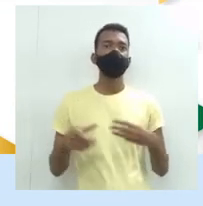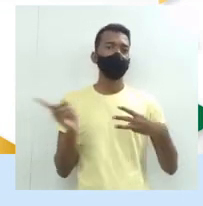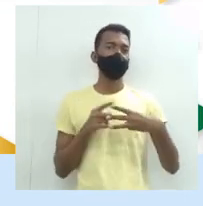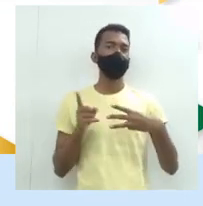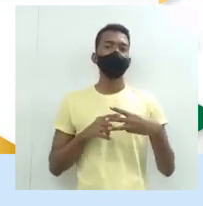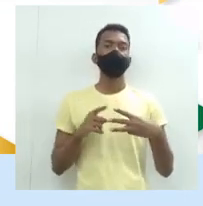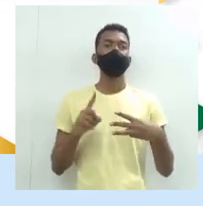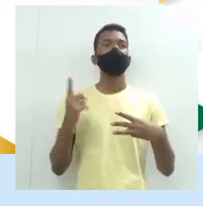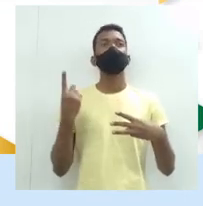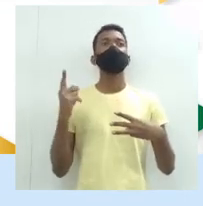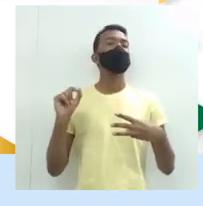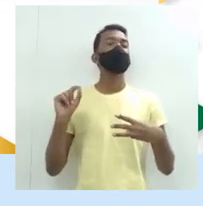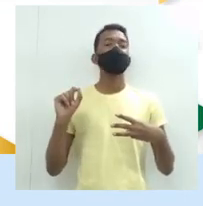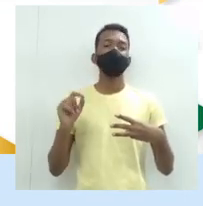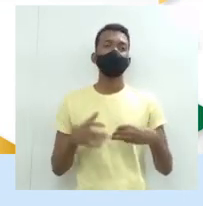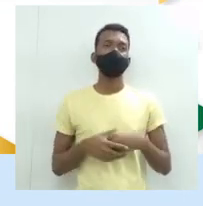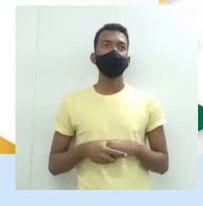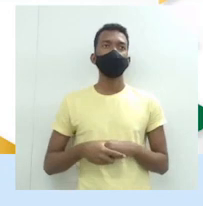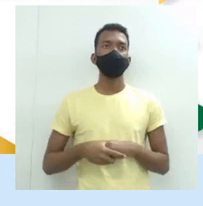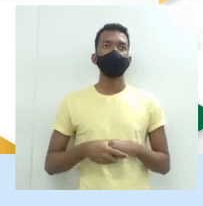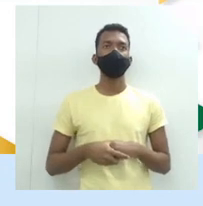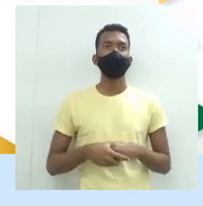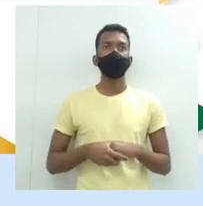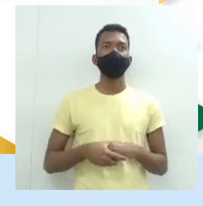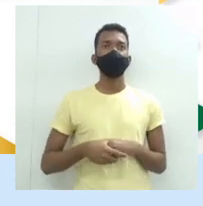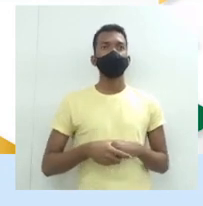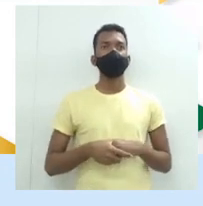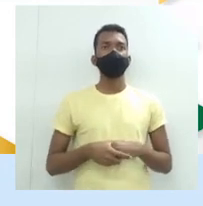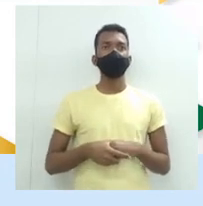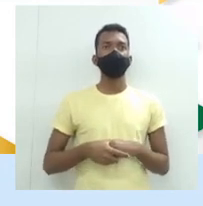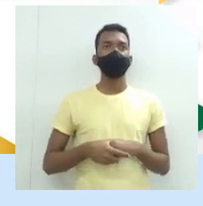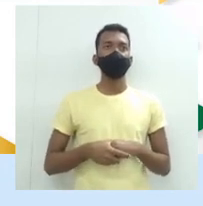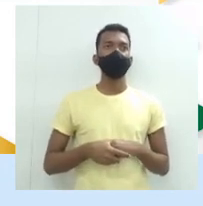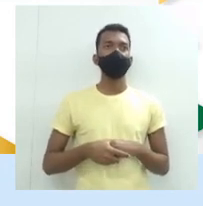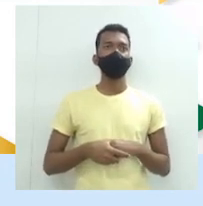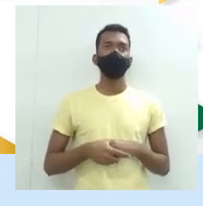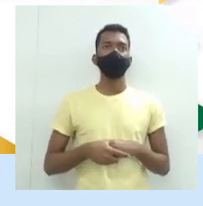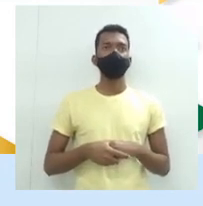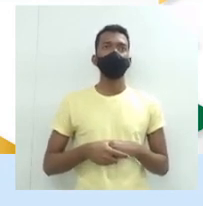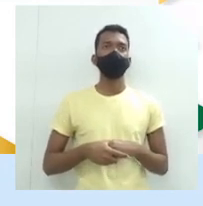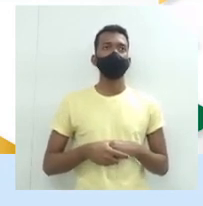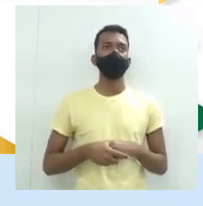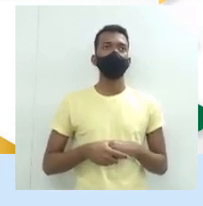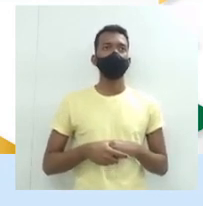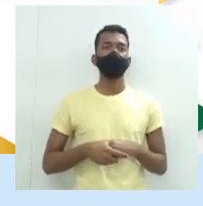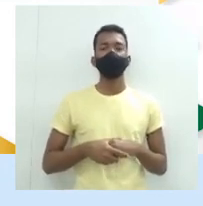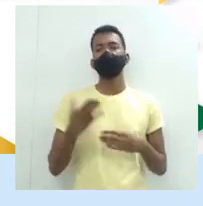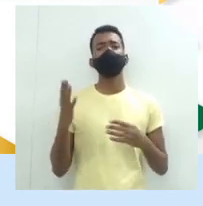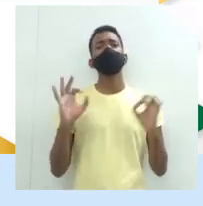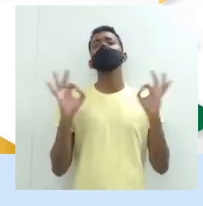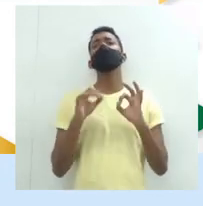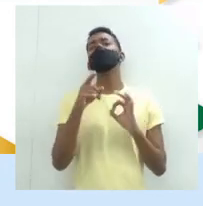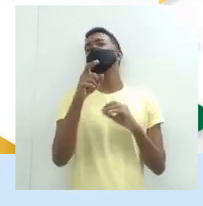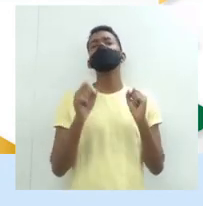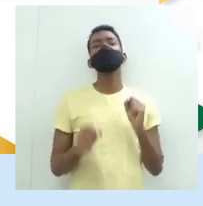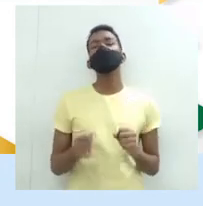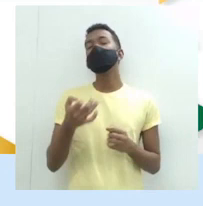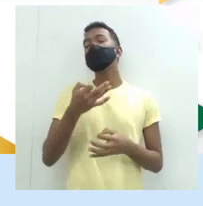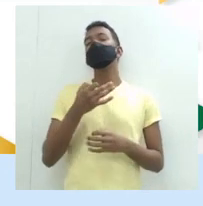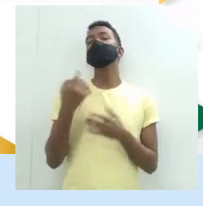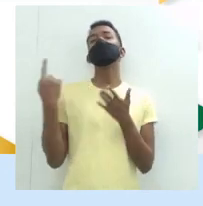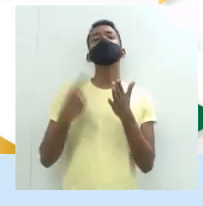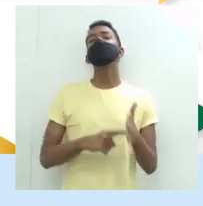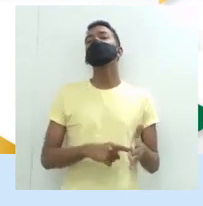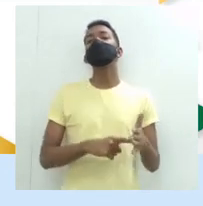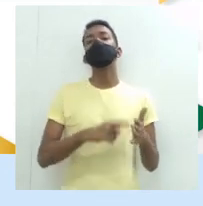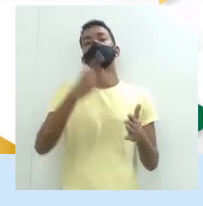Number 1, número 1. That's not correct to report into people to know. Não é interessante você denunciar